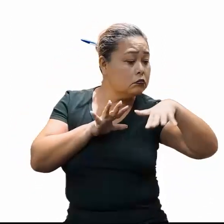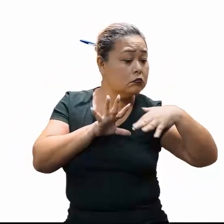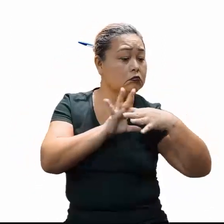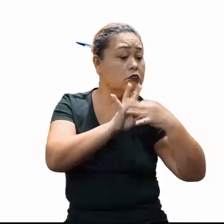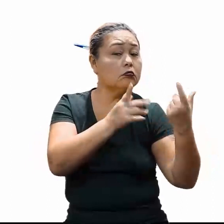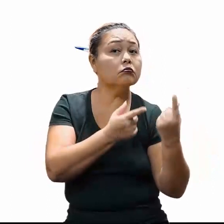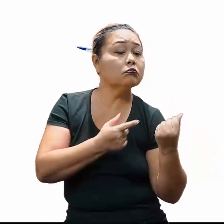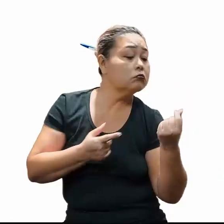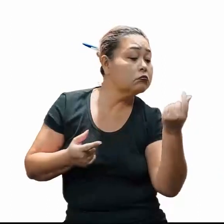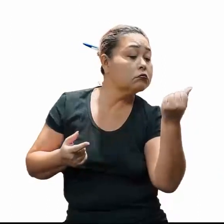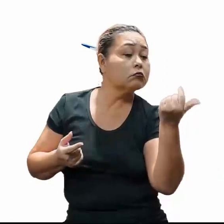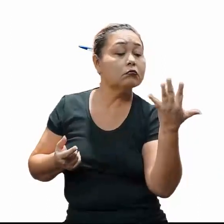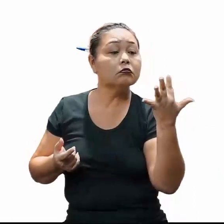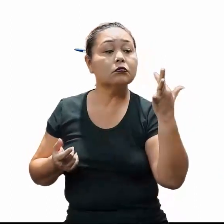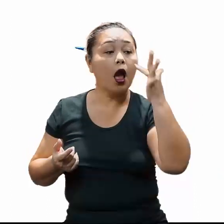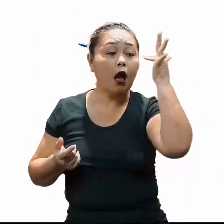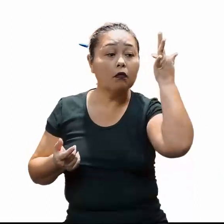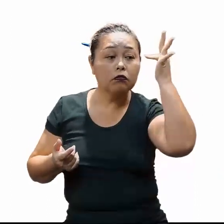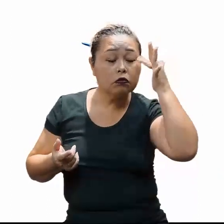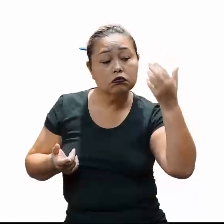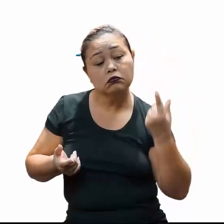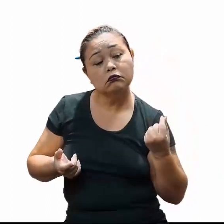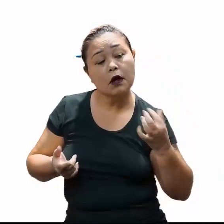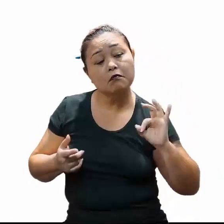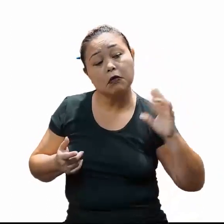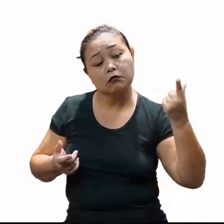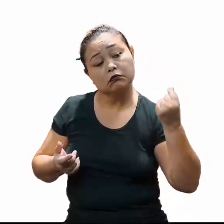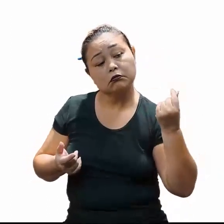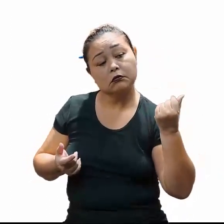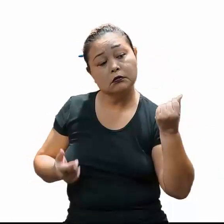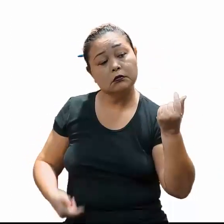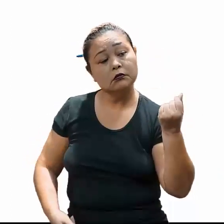liberalismo econômico, à filosofia do liberalismo econômico,